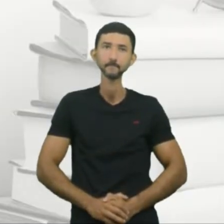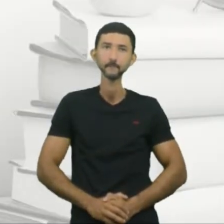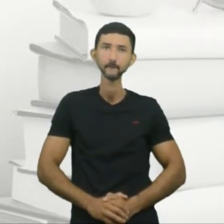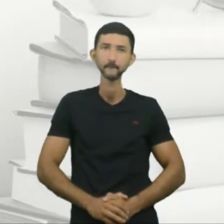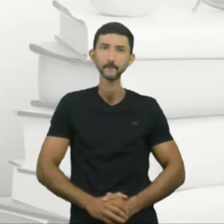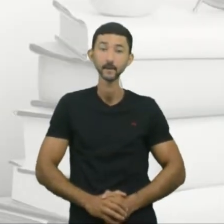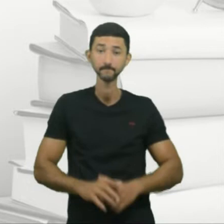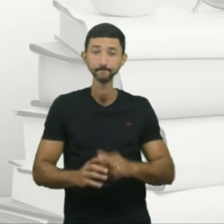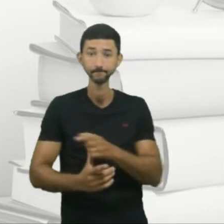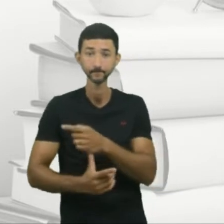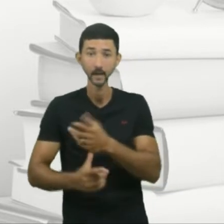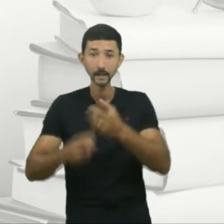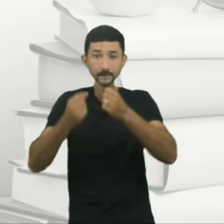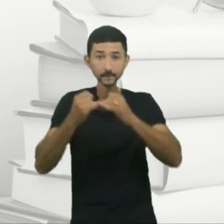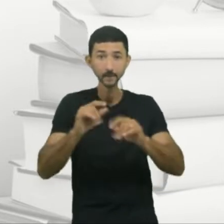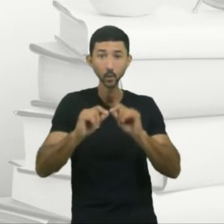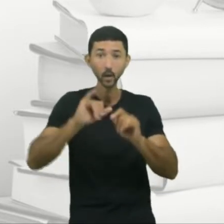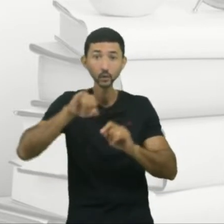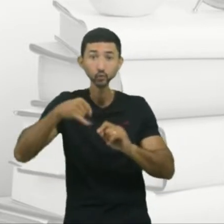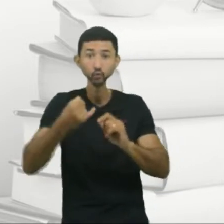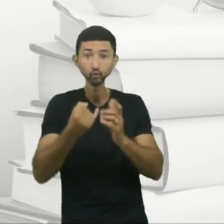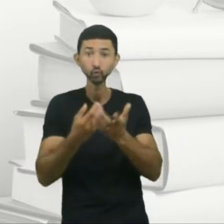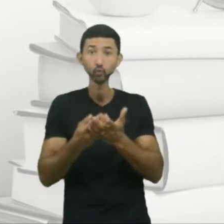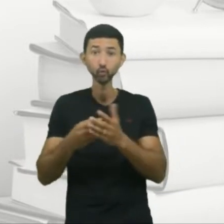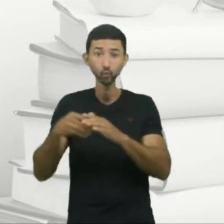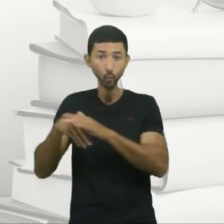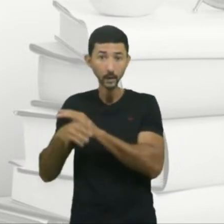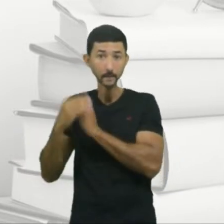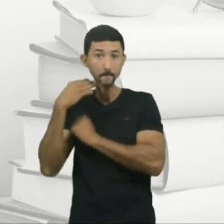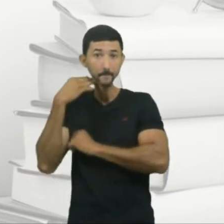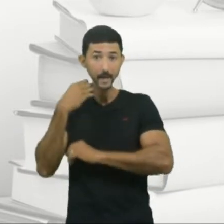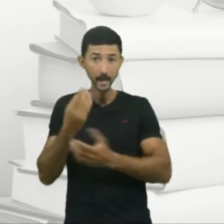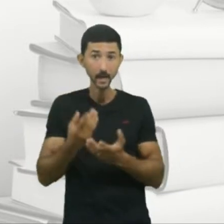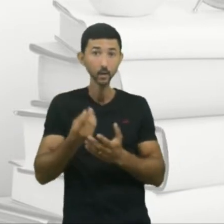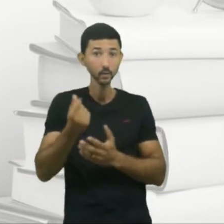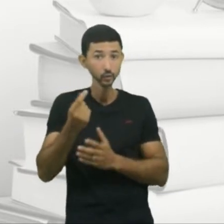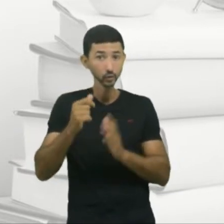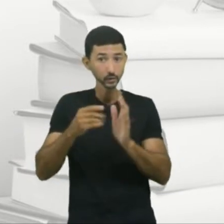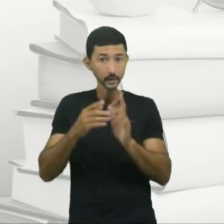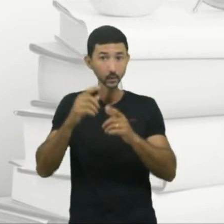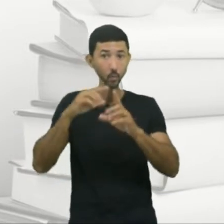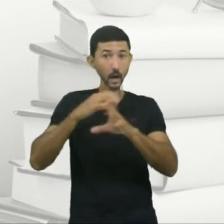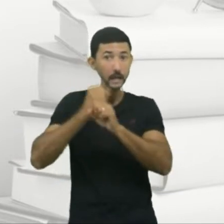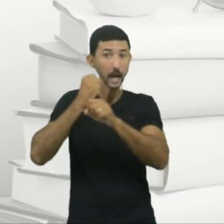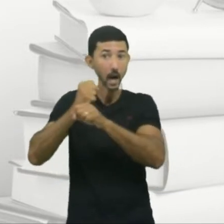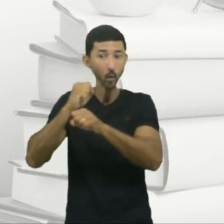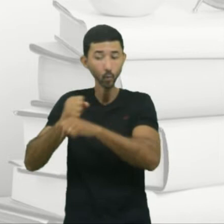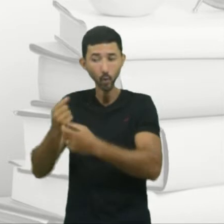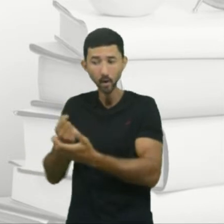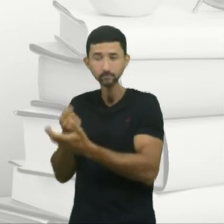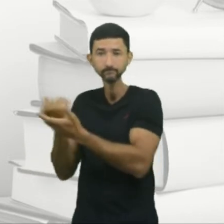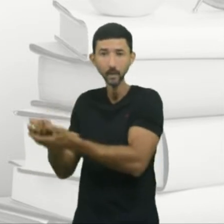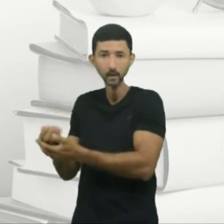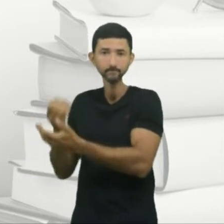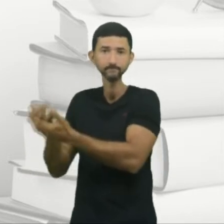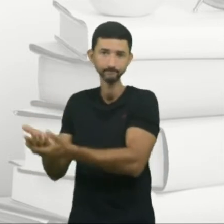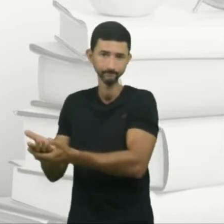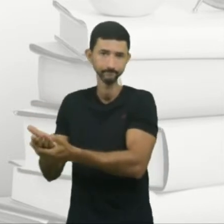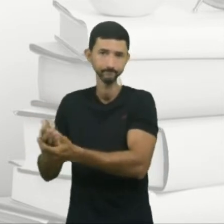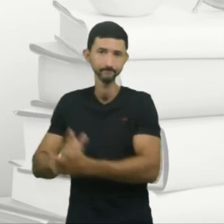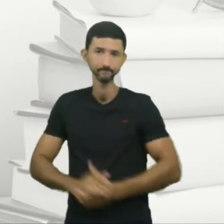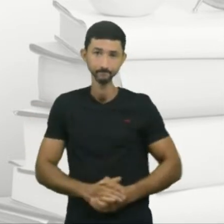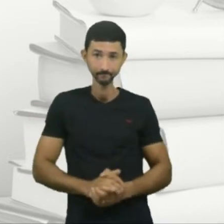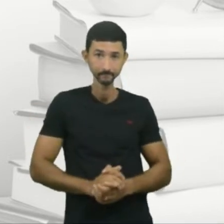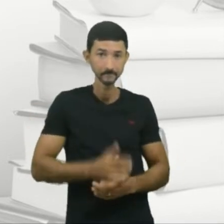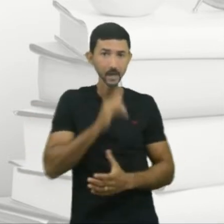Aqui diz que os juros da poupança são o rendimento que você terá por ter emprestado esse dinheiro ao banco.